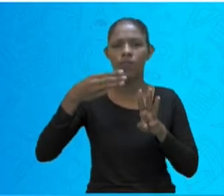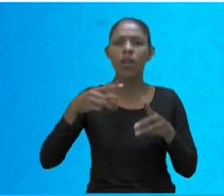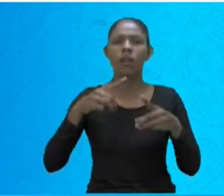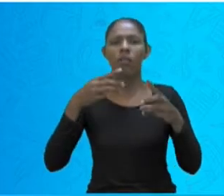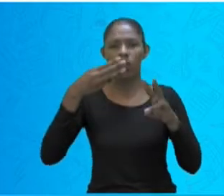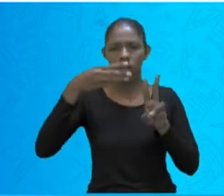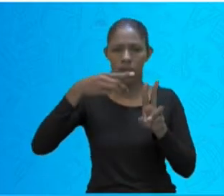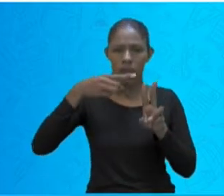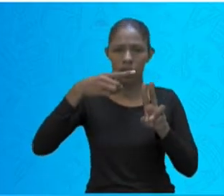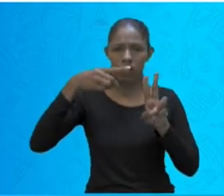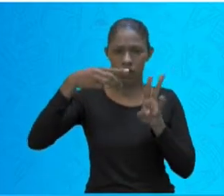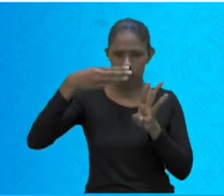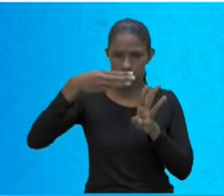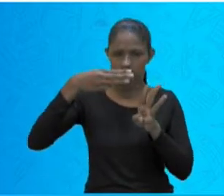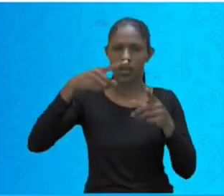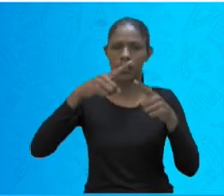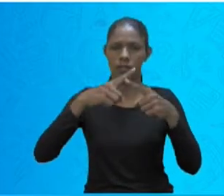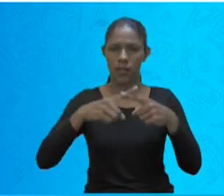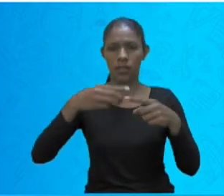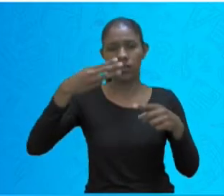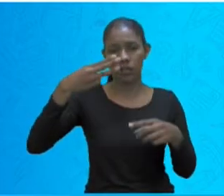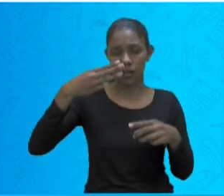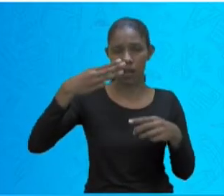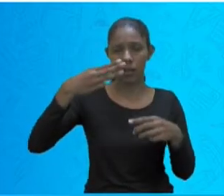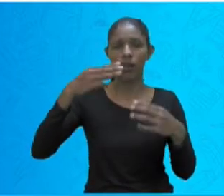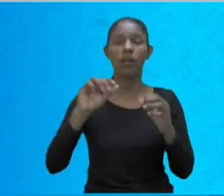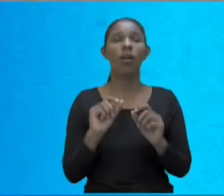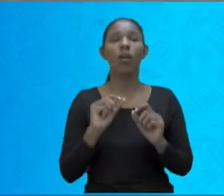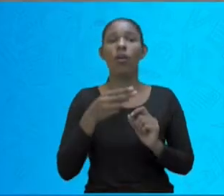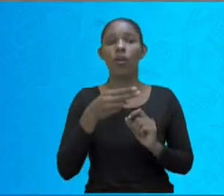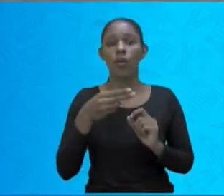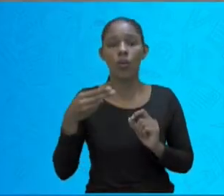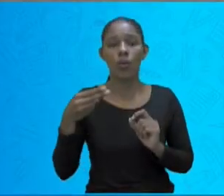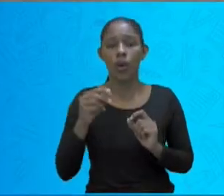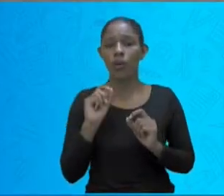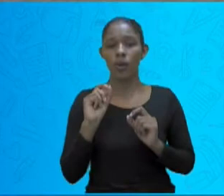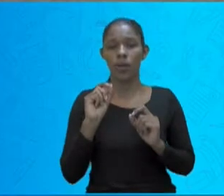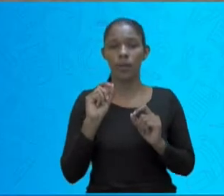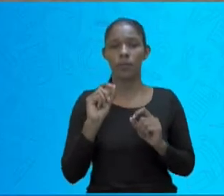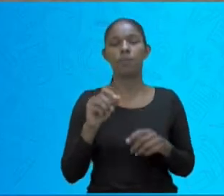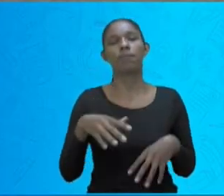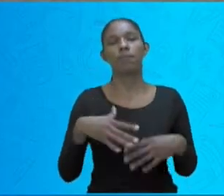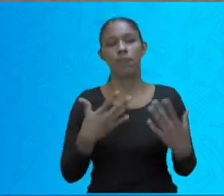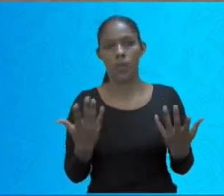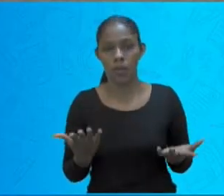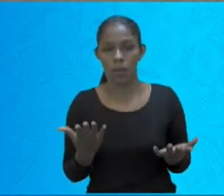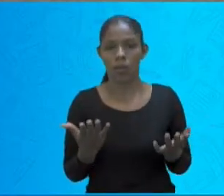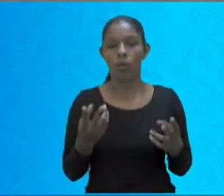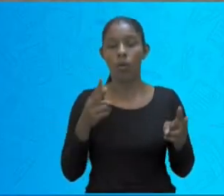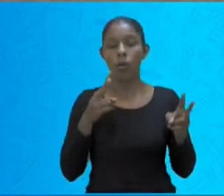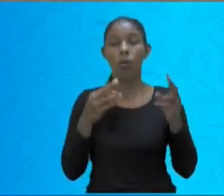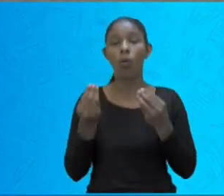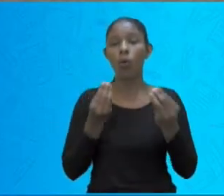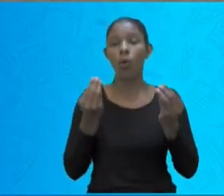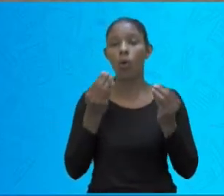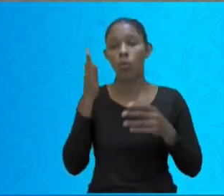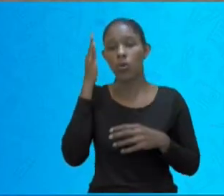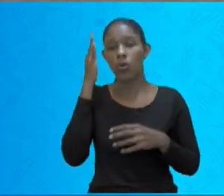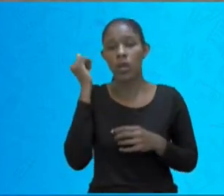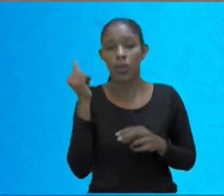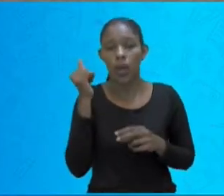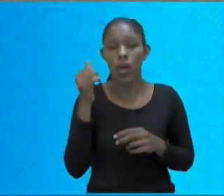Veja, vamos verificar se 441 é um quadrado perfeito. Então, vamos fazer a